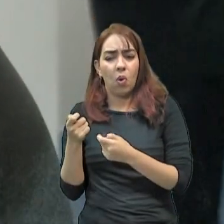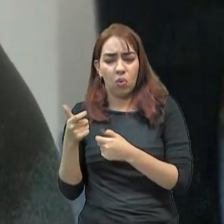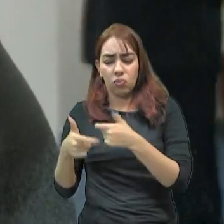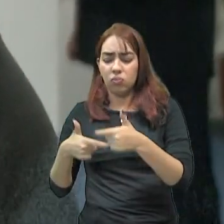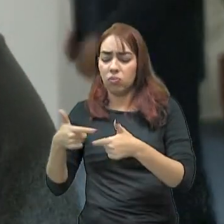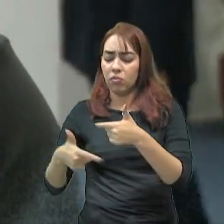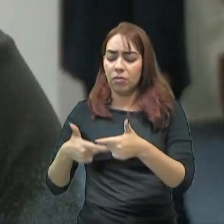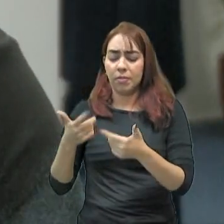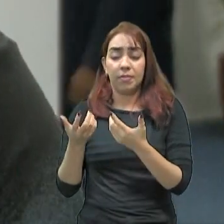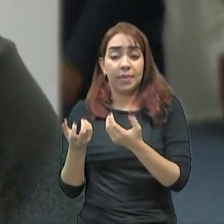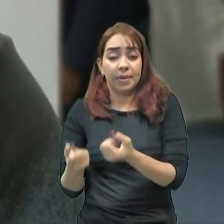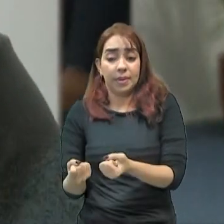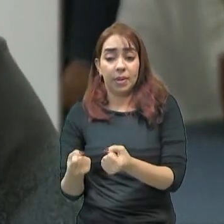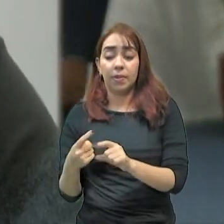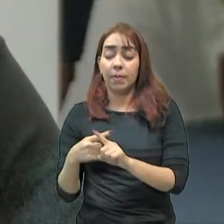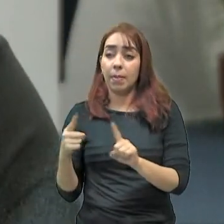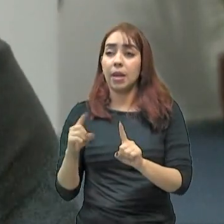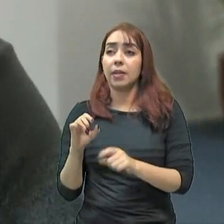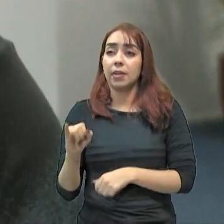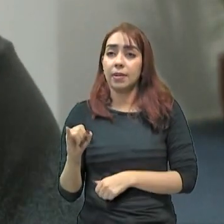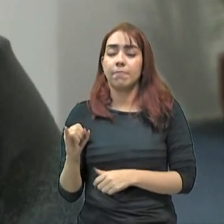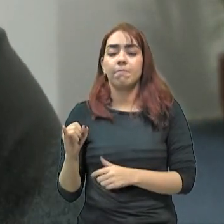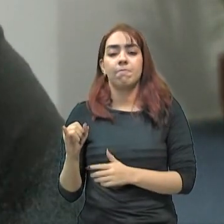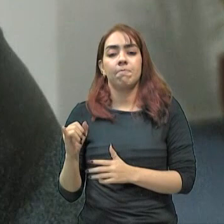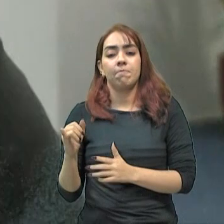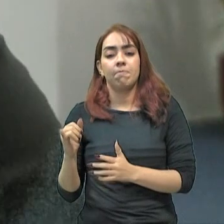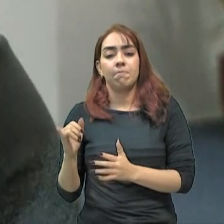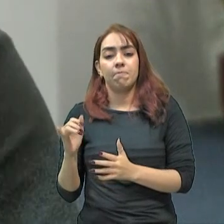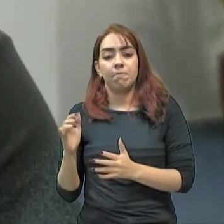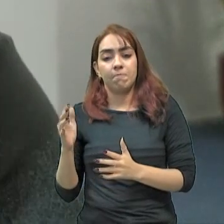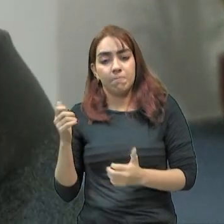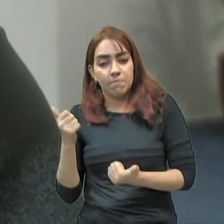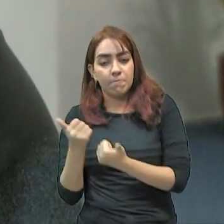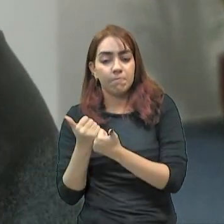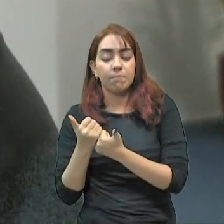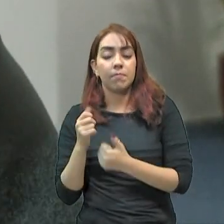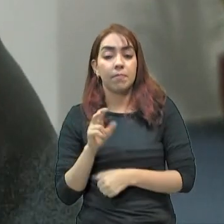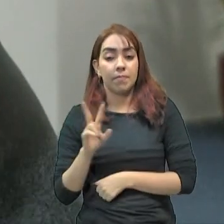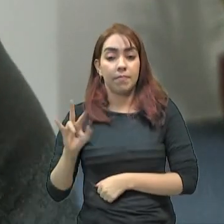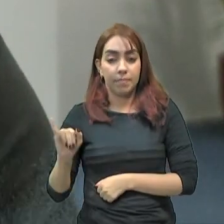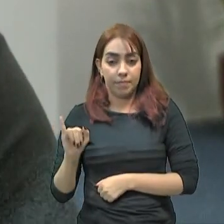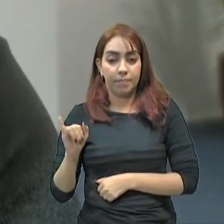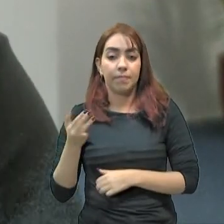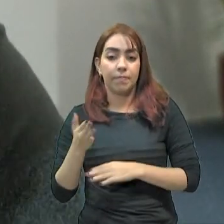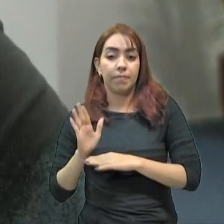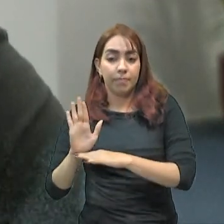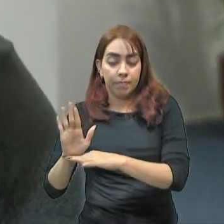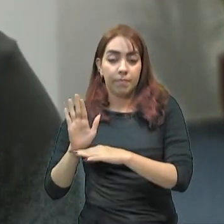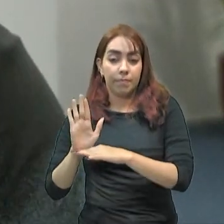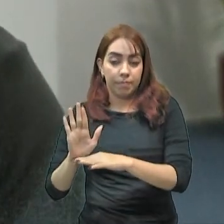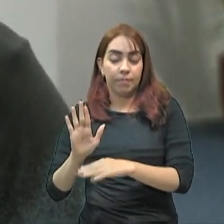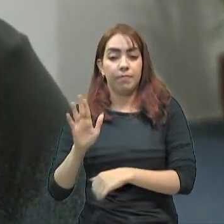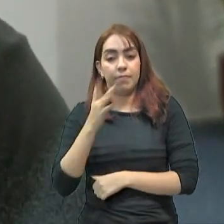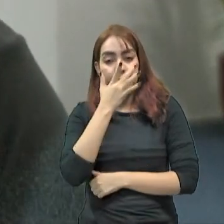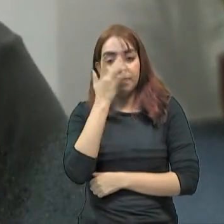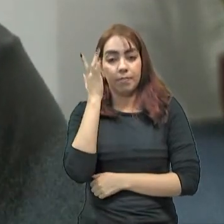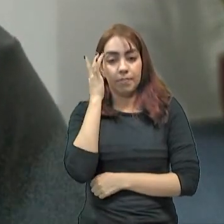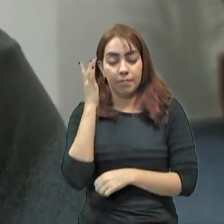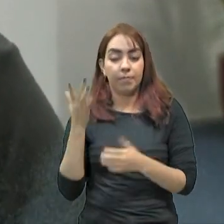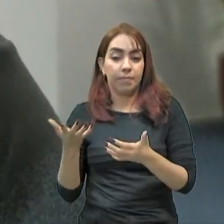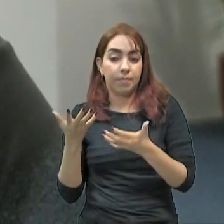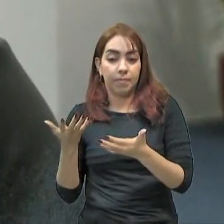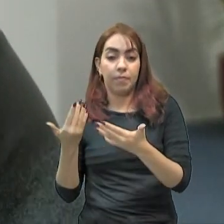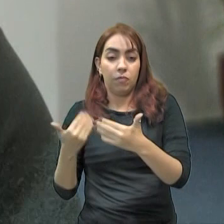eh valorização das echas do valor da da exra vai ajudar nessa nesse baixo efetivo para aumentar né